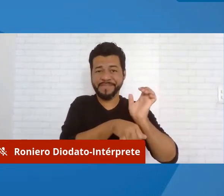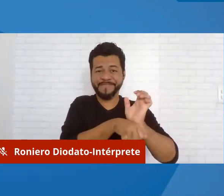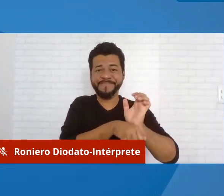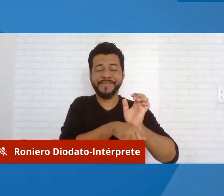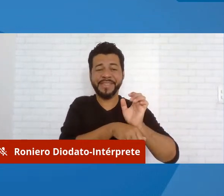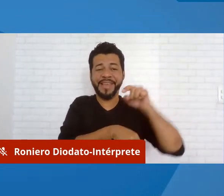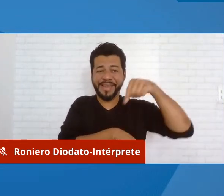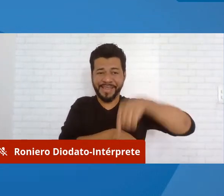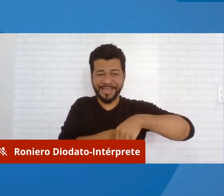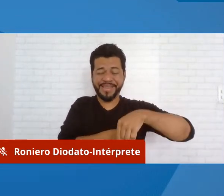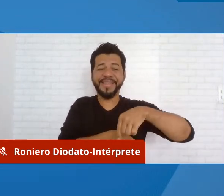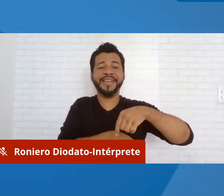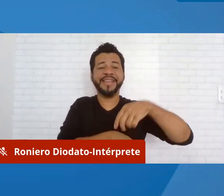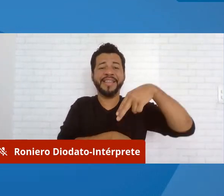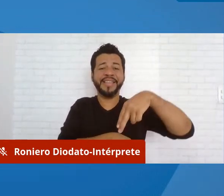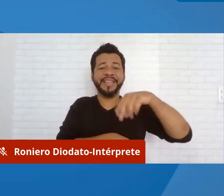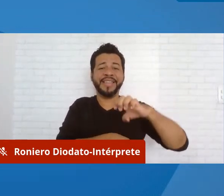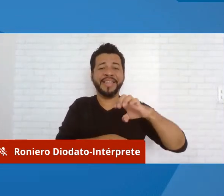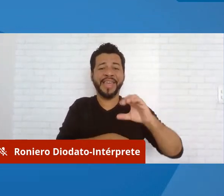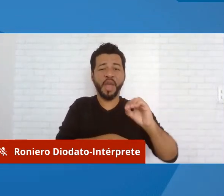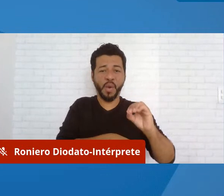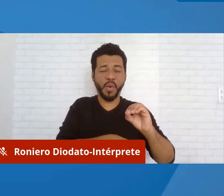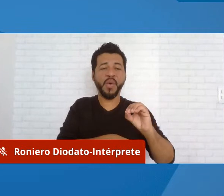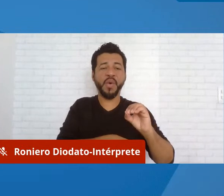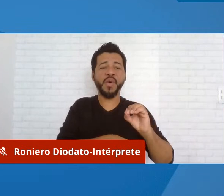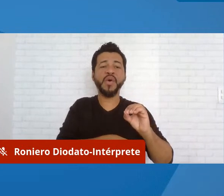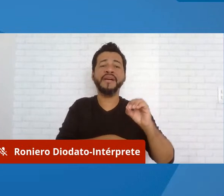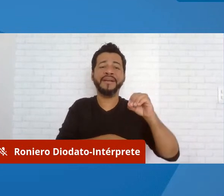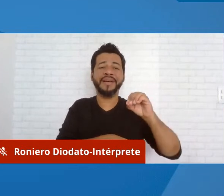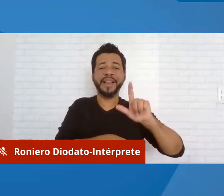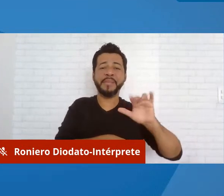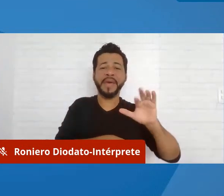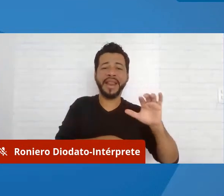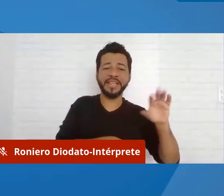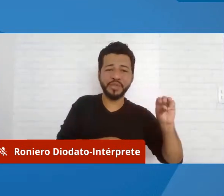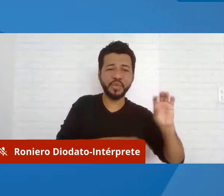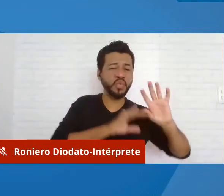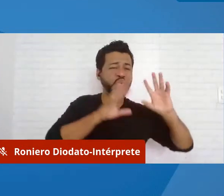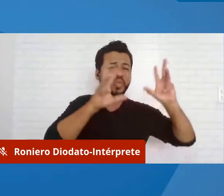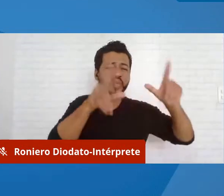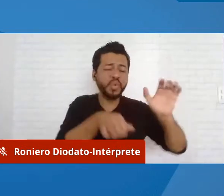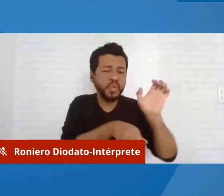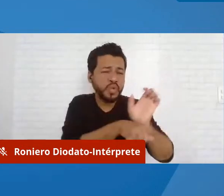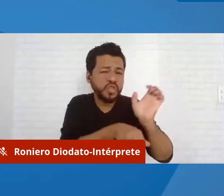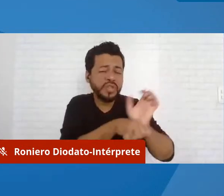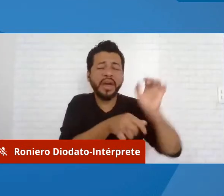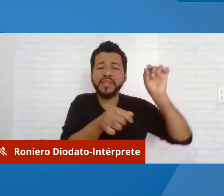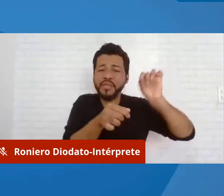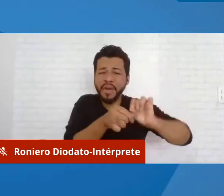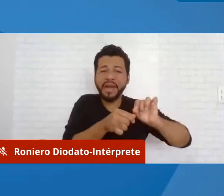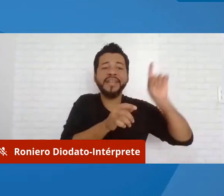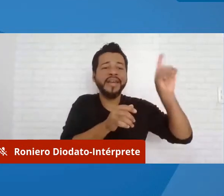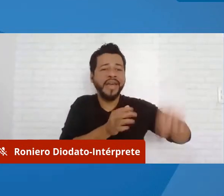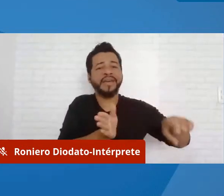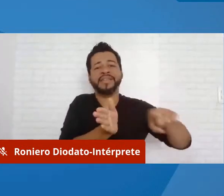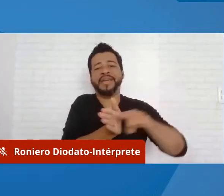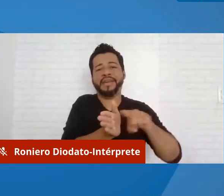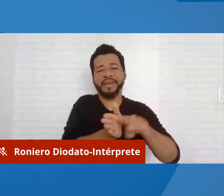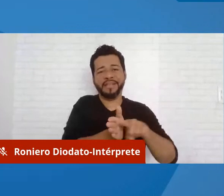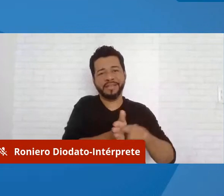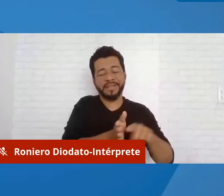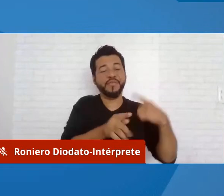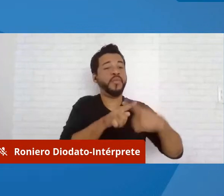esta criminalização, tudo que o Estado faz, parece negativo. Parece um consenso que é preciso privatizar o Banco do